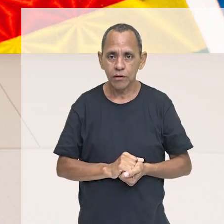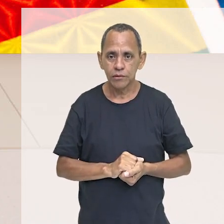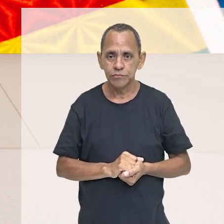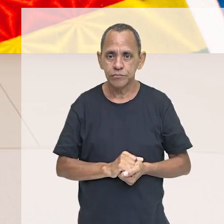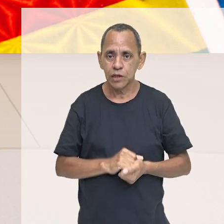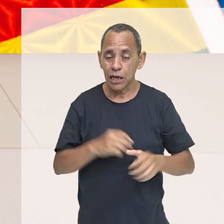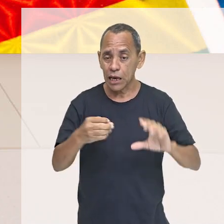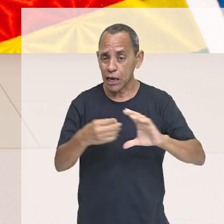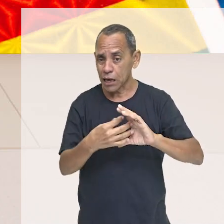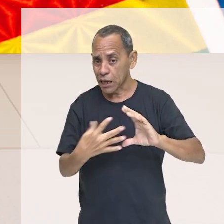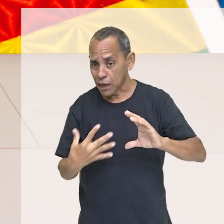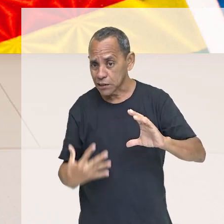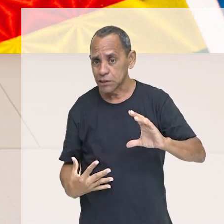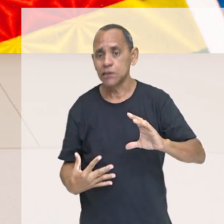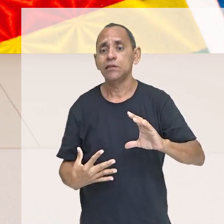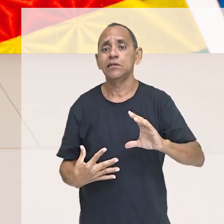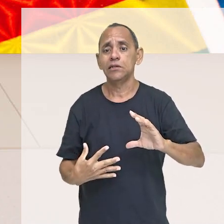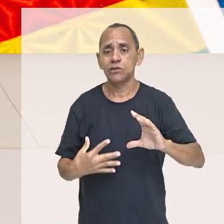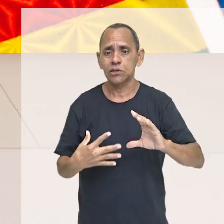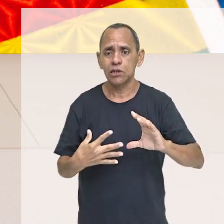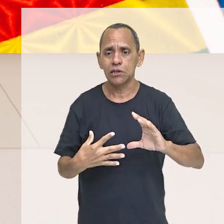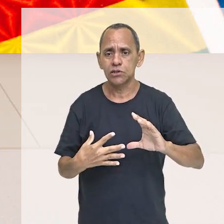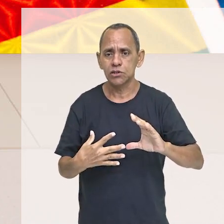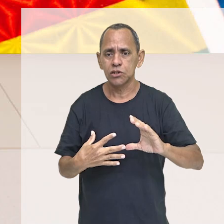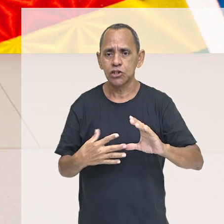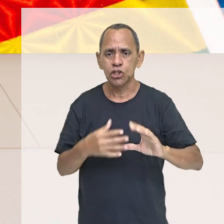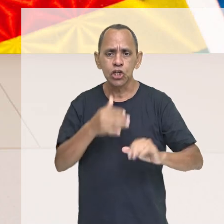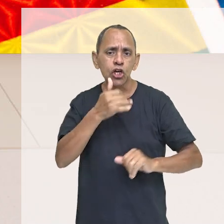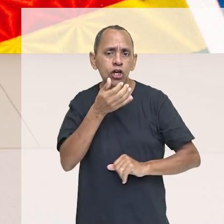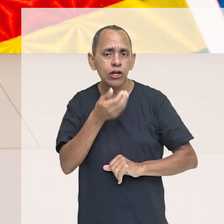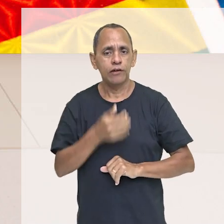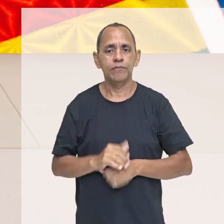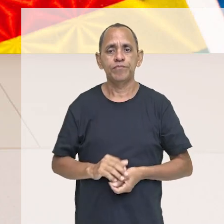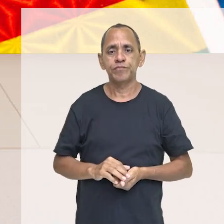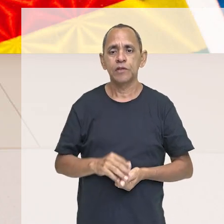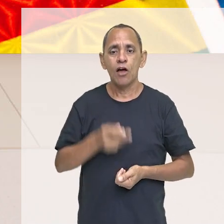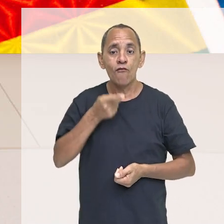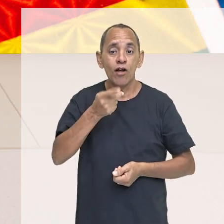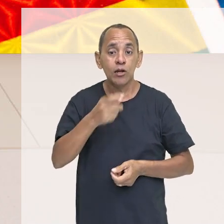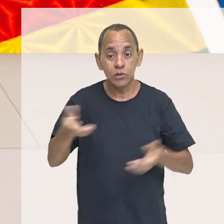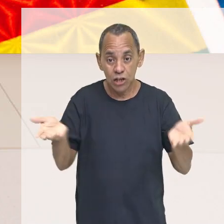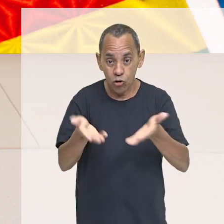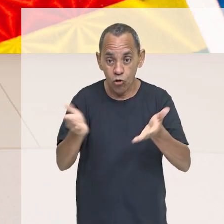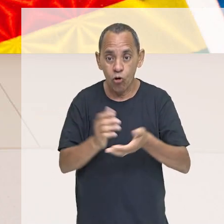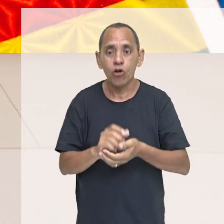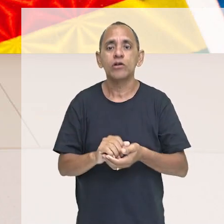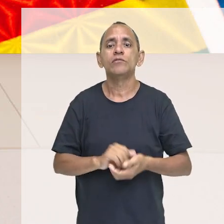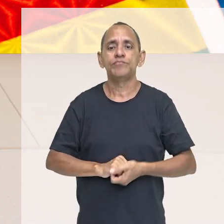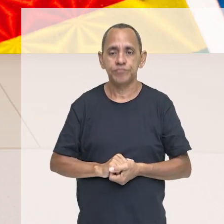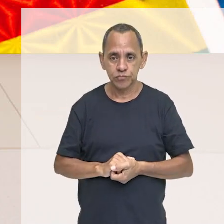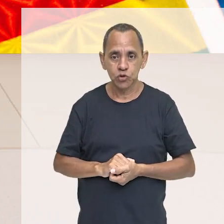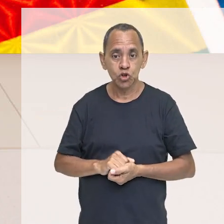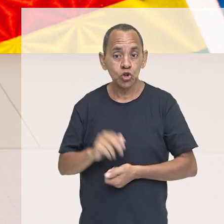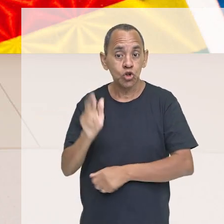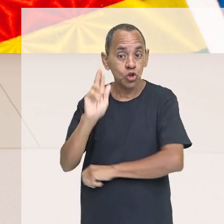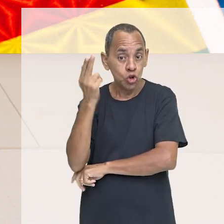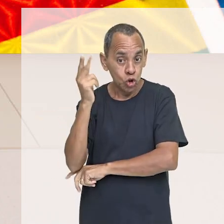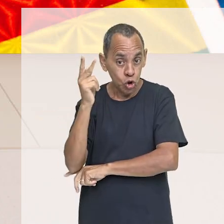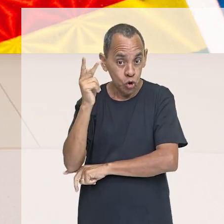estas características que acabamos de falar para vocês esteve presente no Uruguai, na